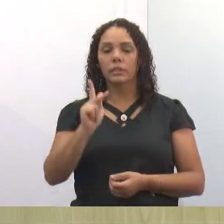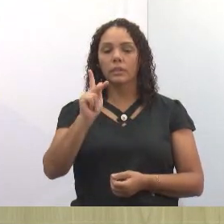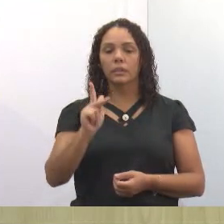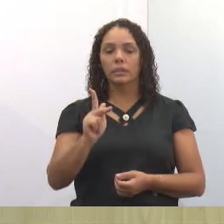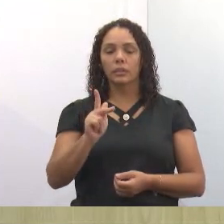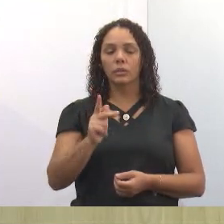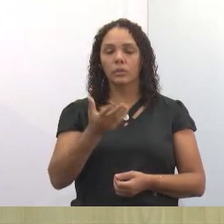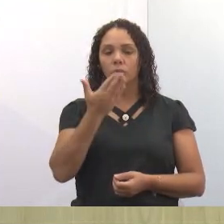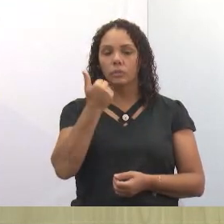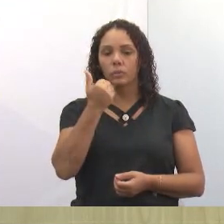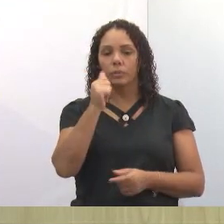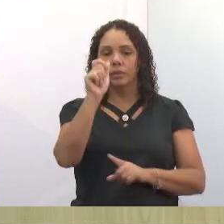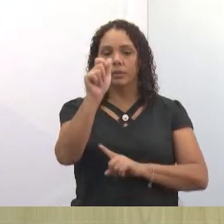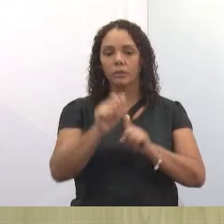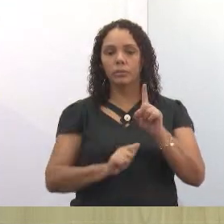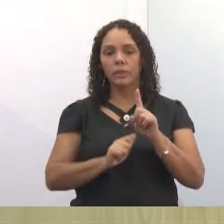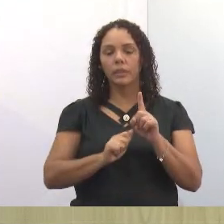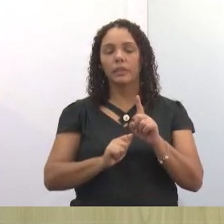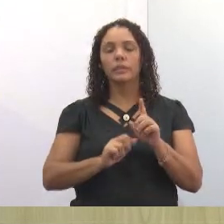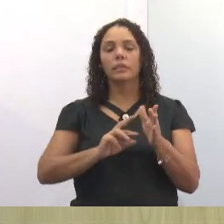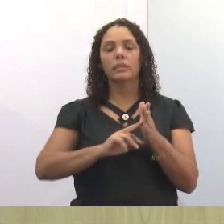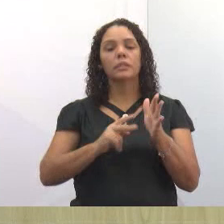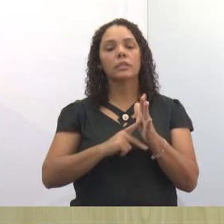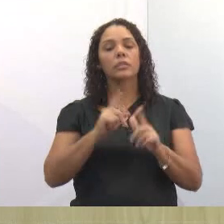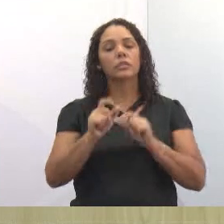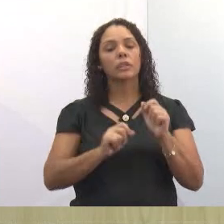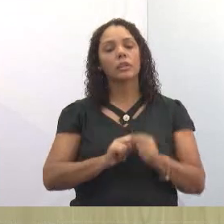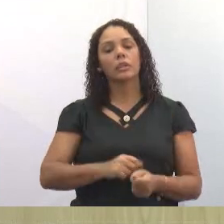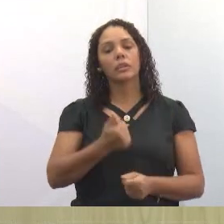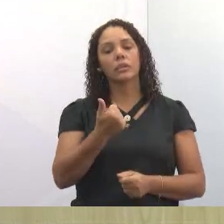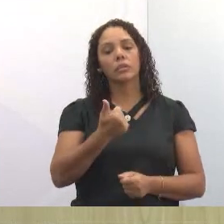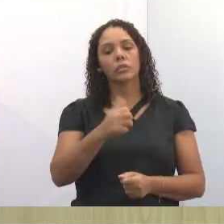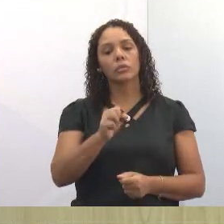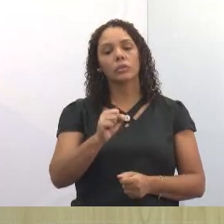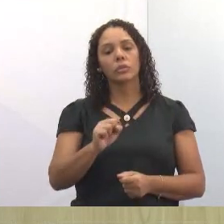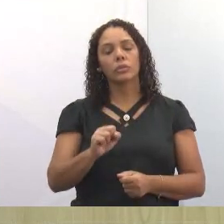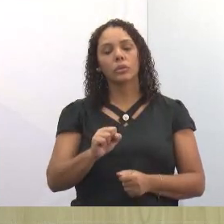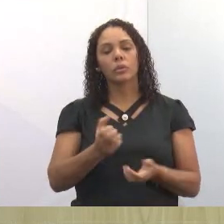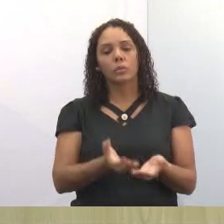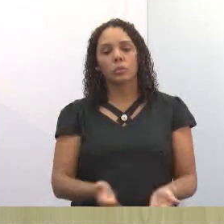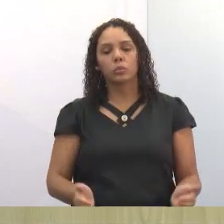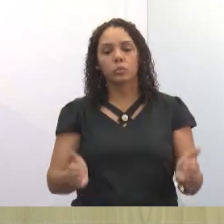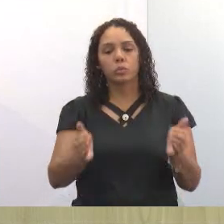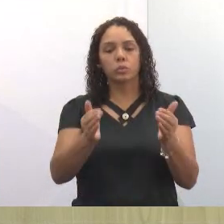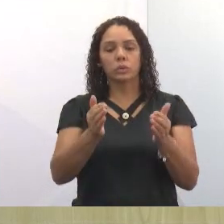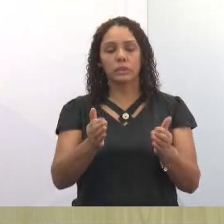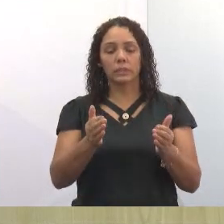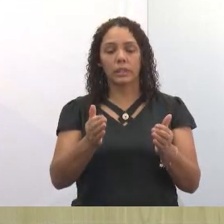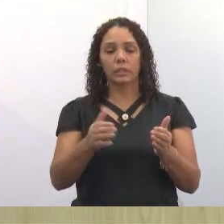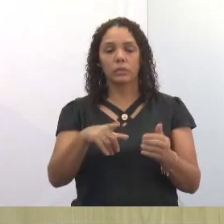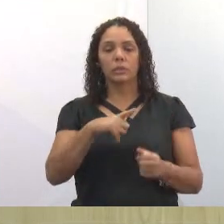mês, ou seja, 18 sacos e 15 quilos, tendo lá